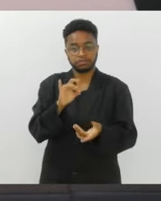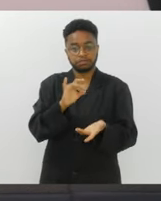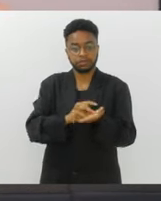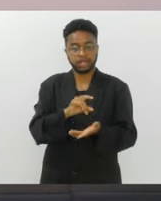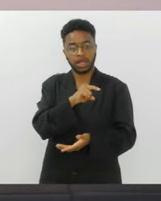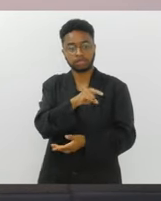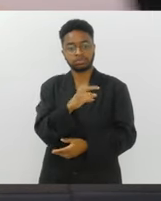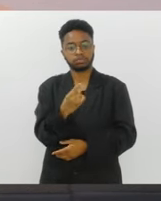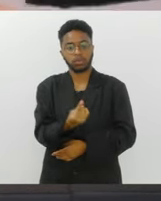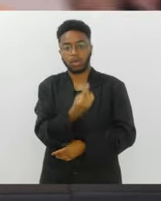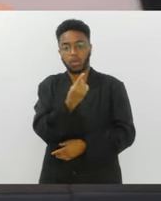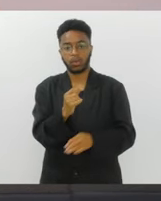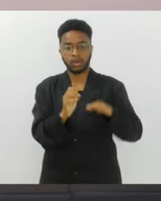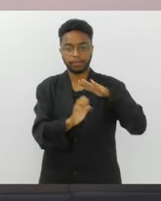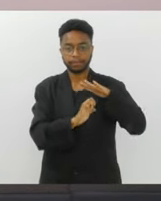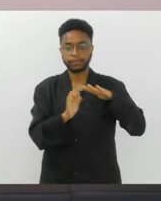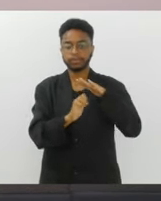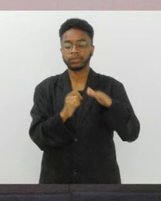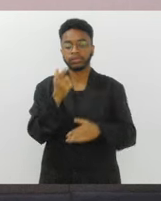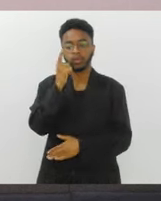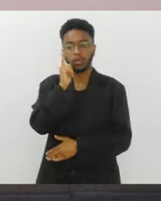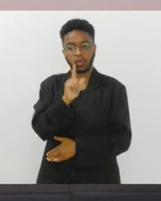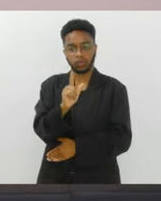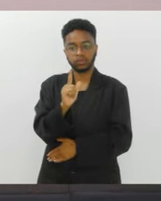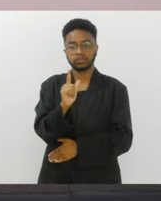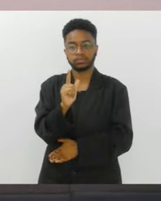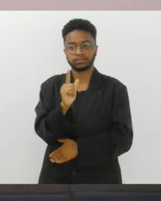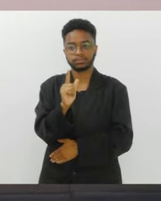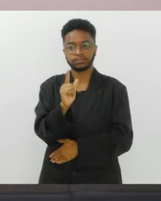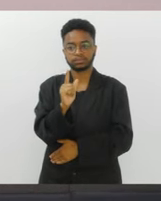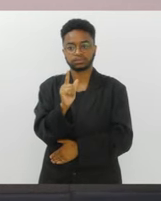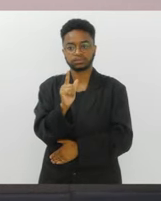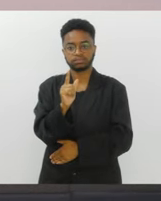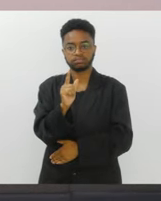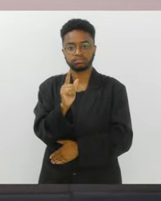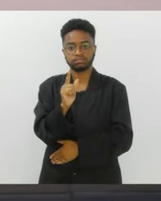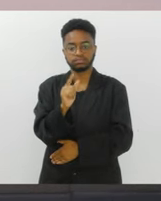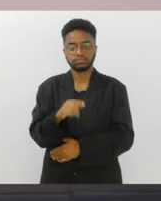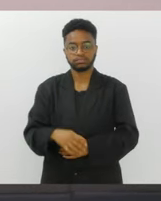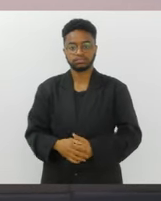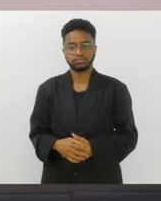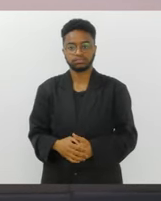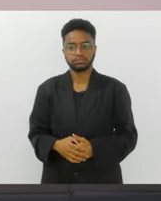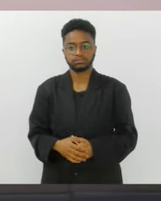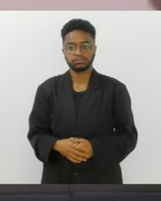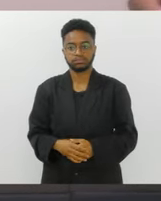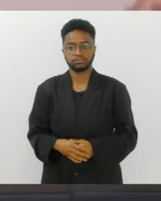solitária, teria essa capacidade.